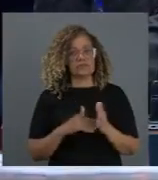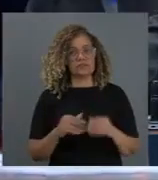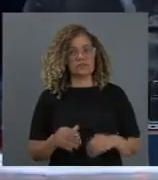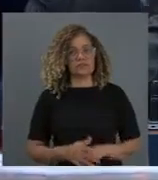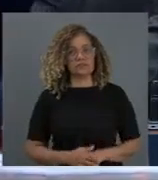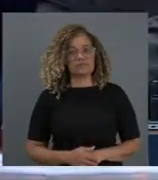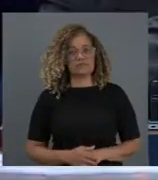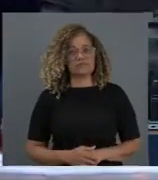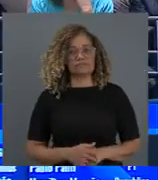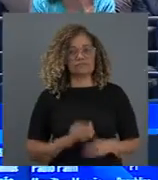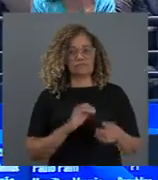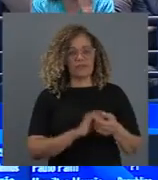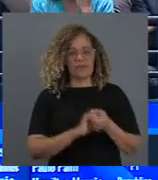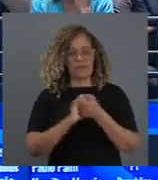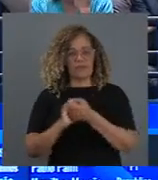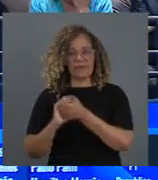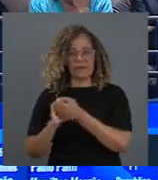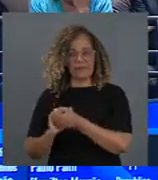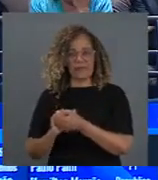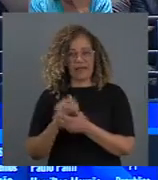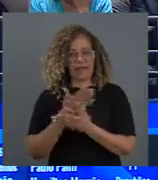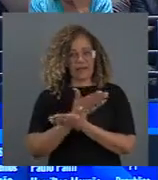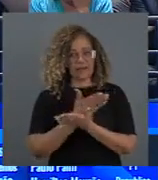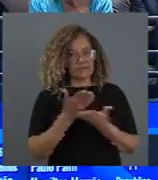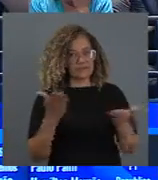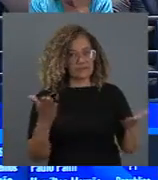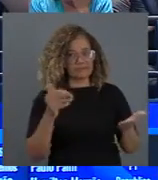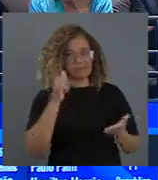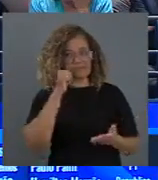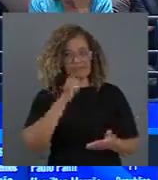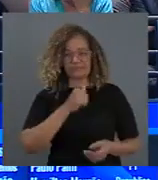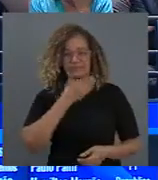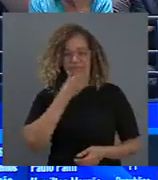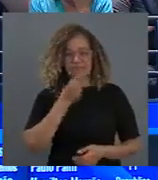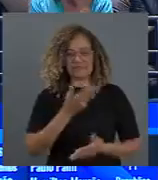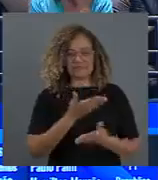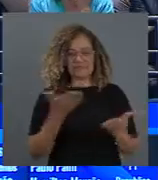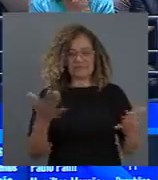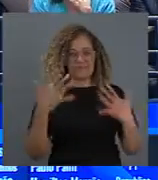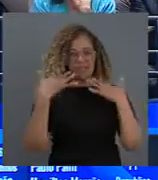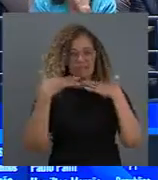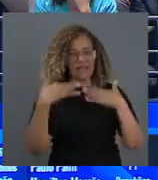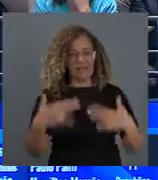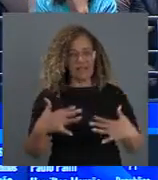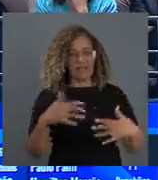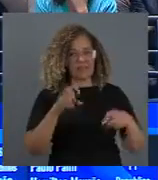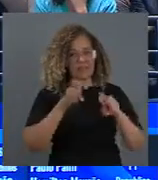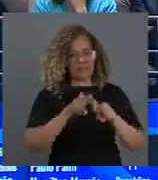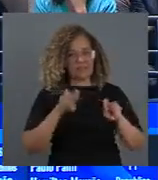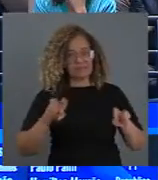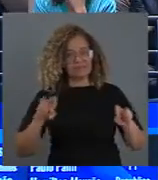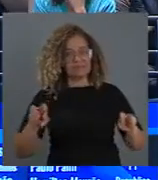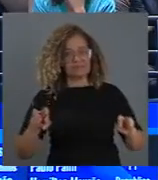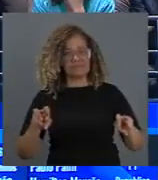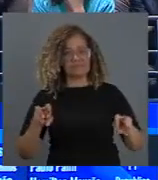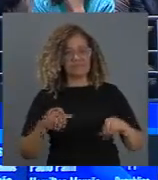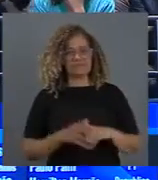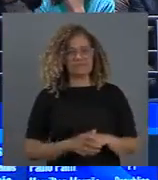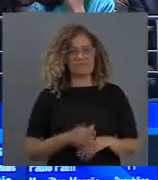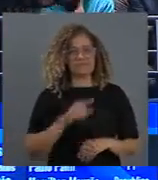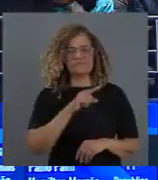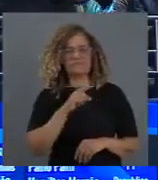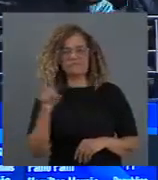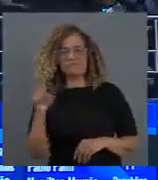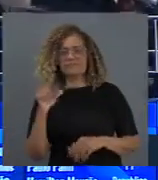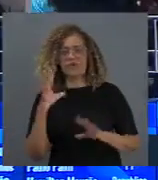Quero cumprimentar os senhores e senhoras que estão nas galerias. Se eu não me engano, deve ser